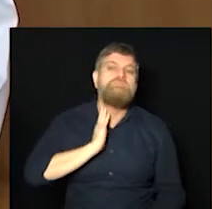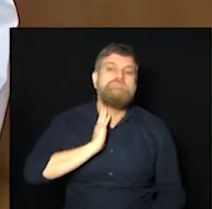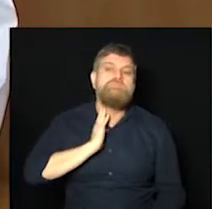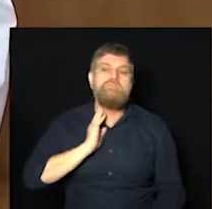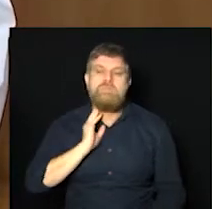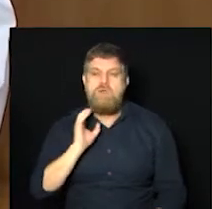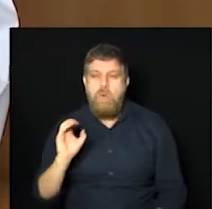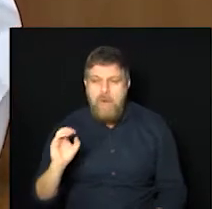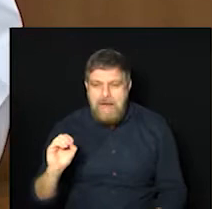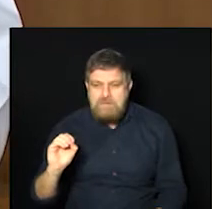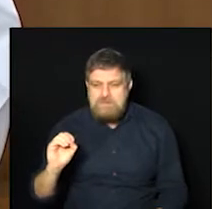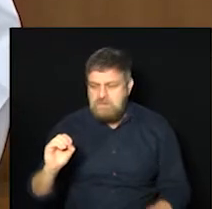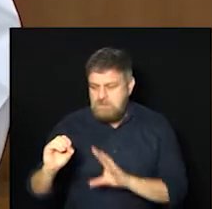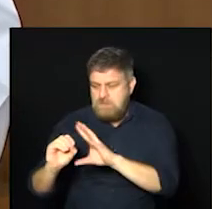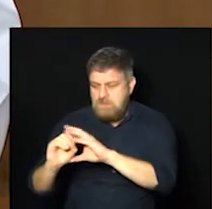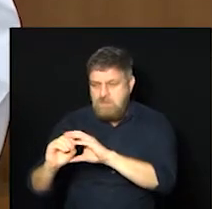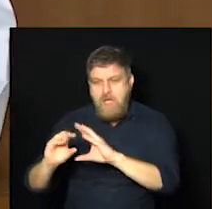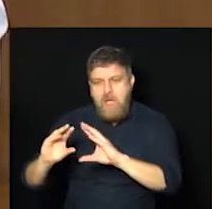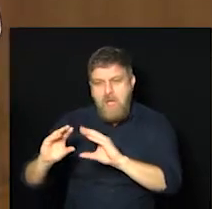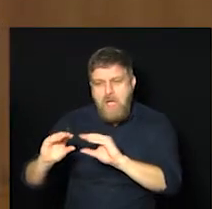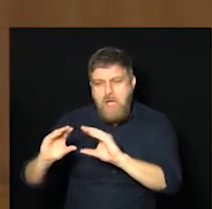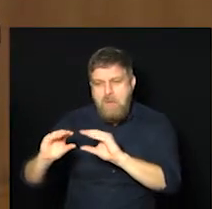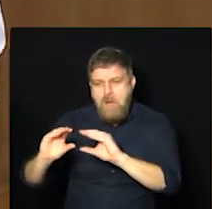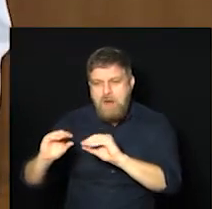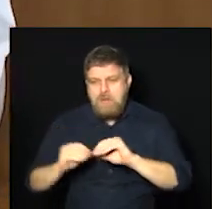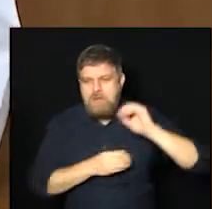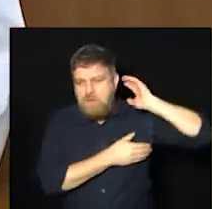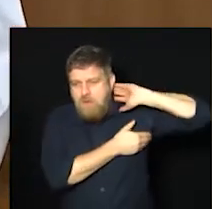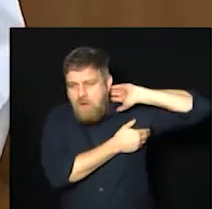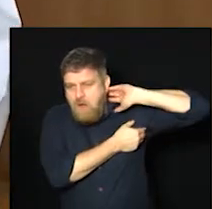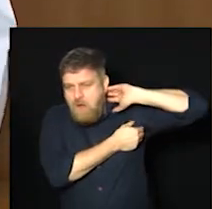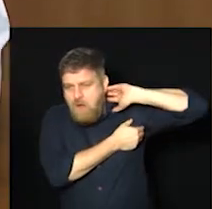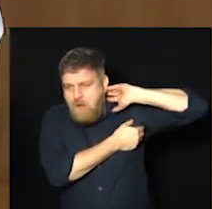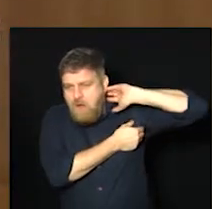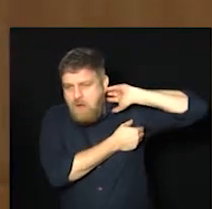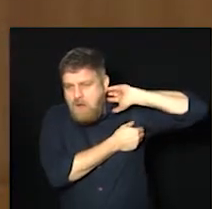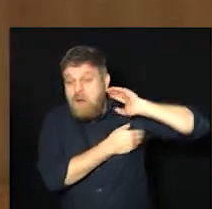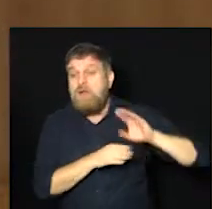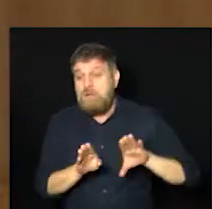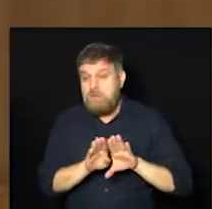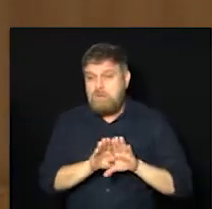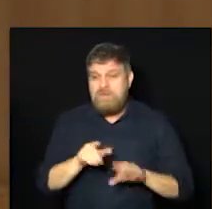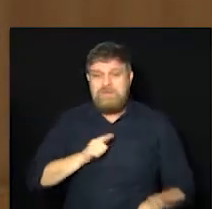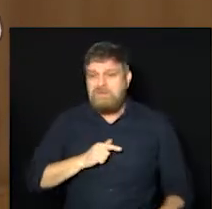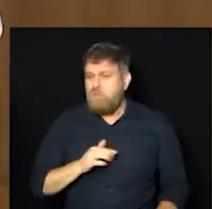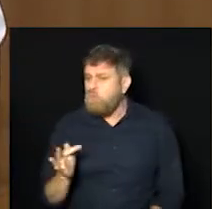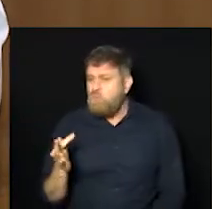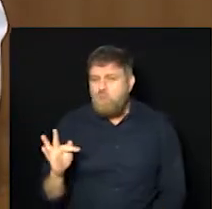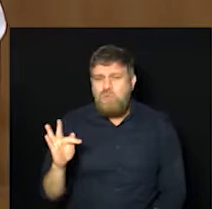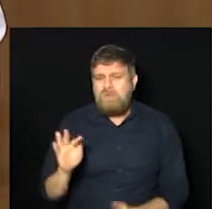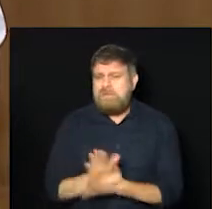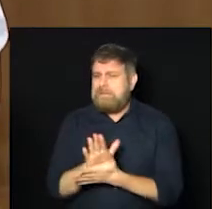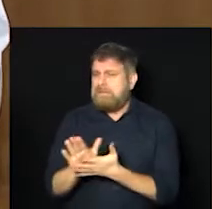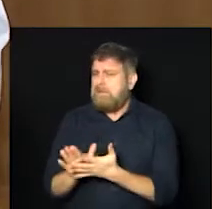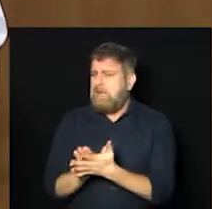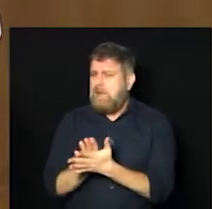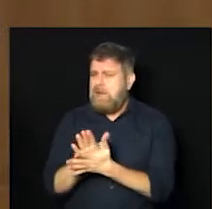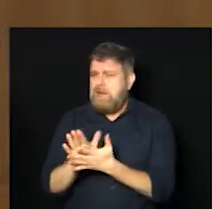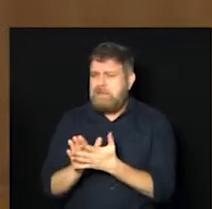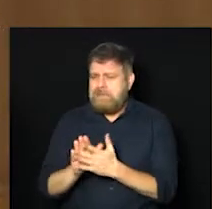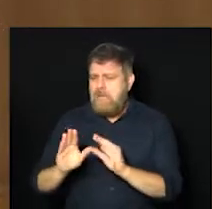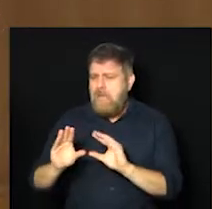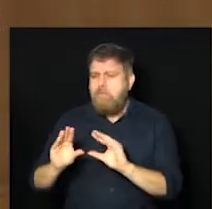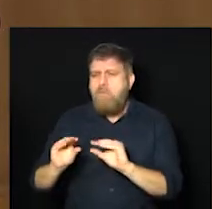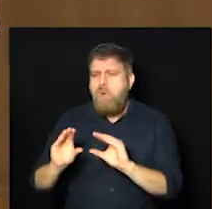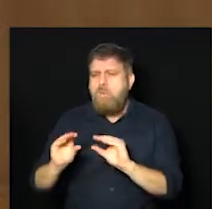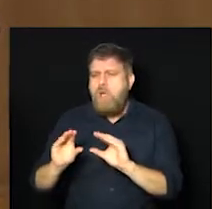e fossa supraclavicular e axila. E esse gânglio normalmente é indolor, ele é macio,